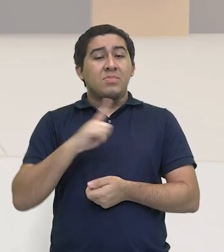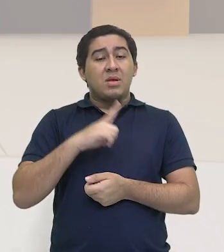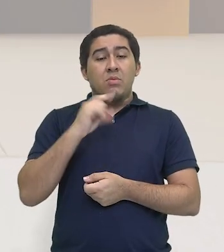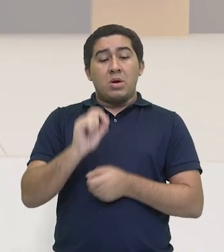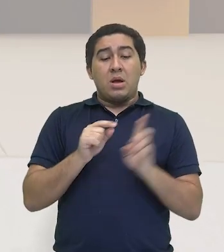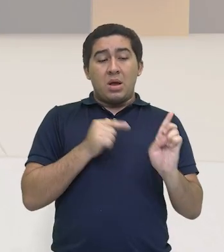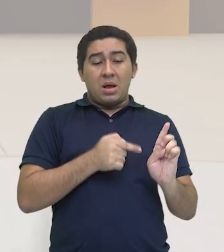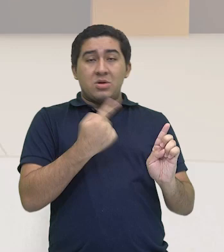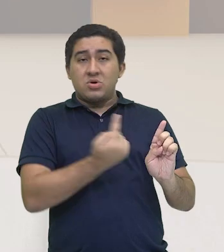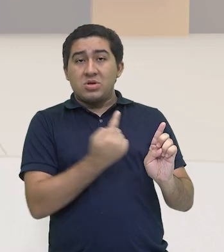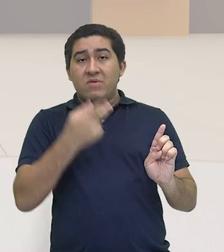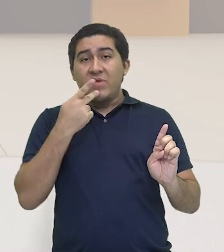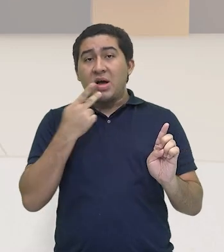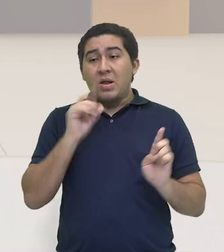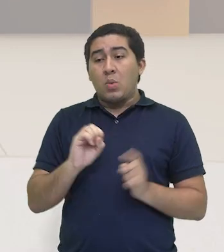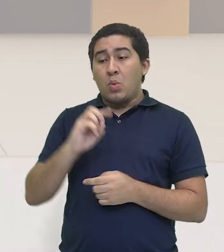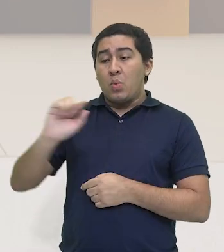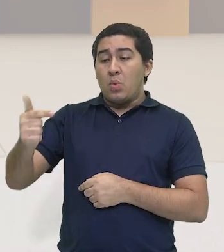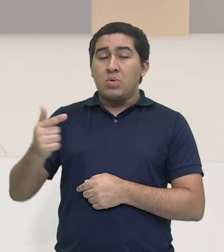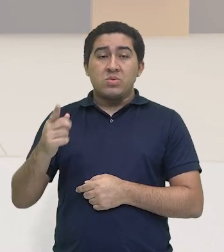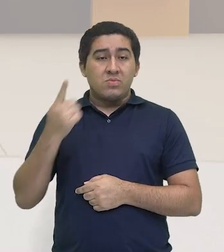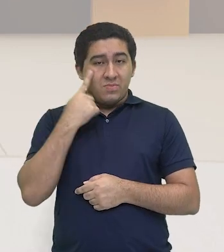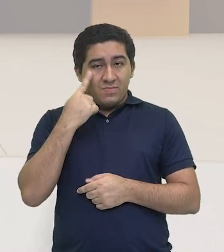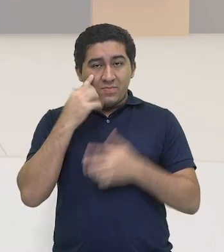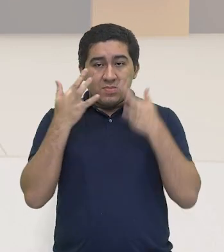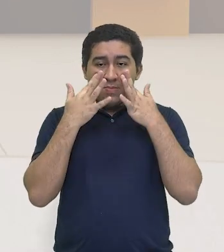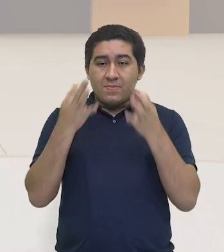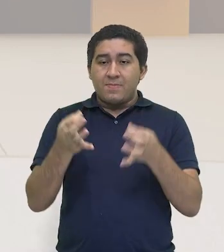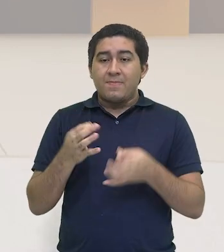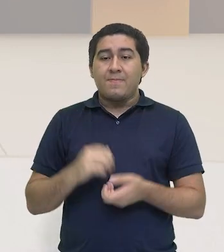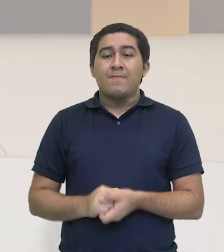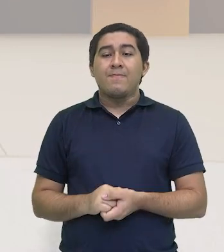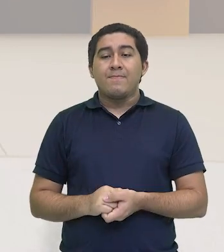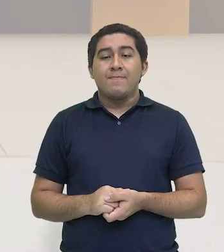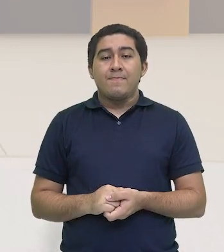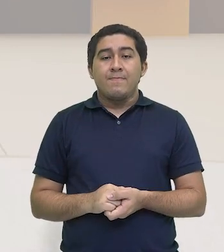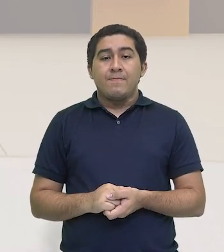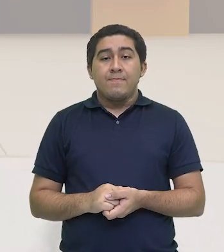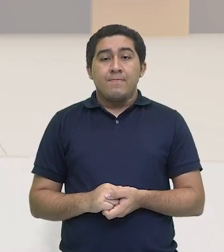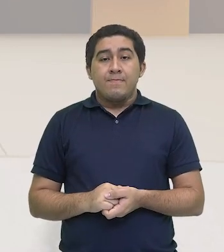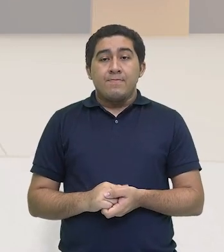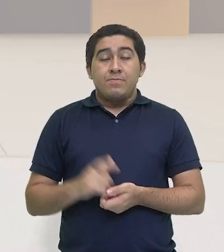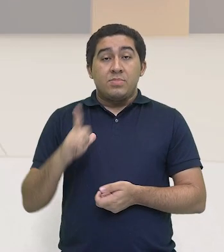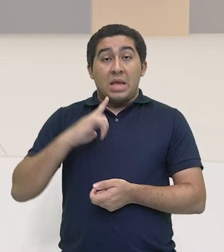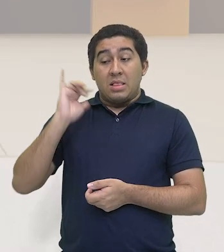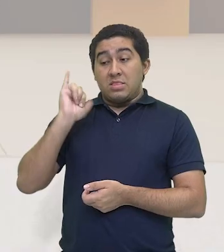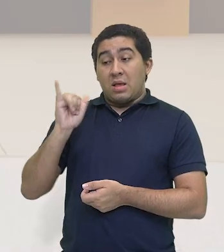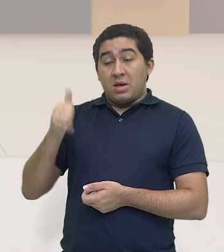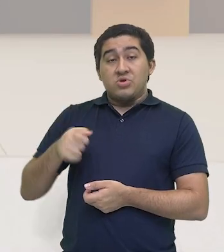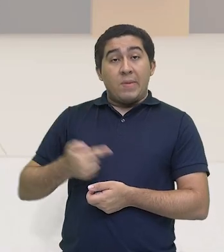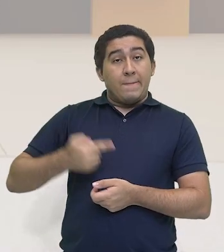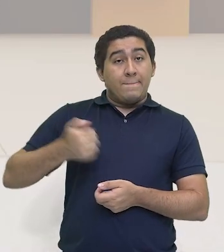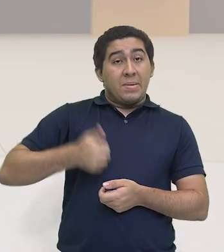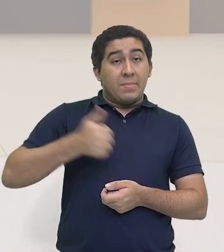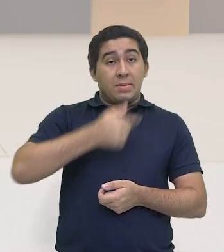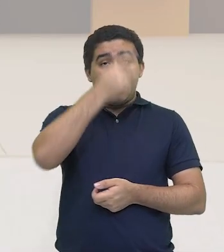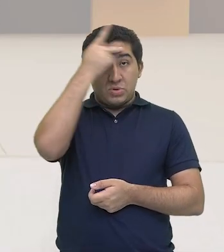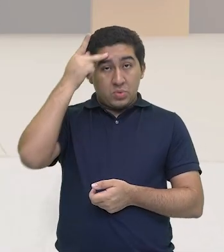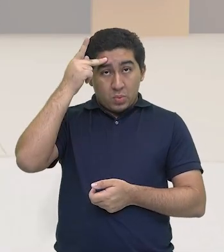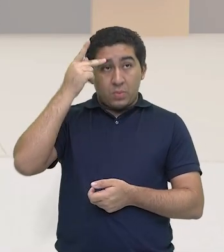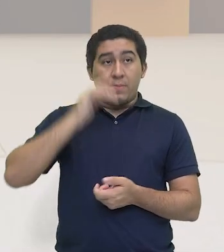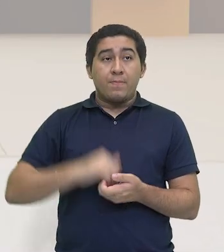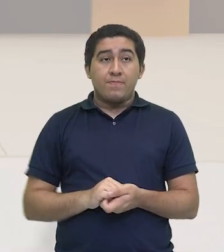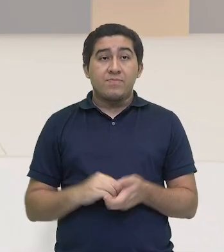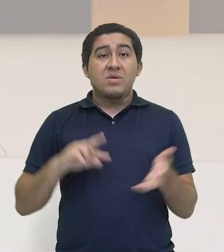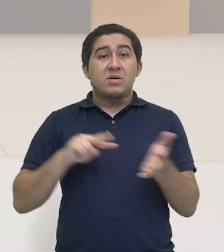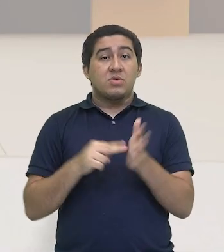do outro? Como que é isso? Como que essa fala acontece? Eu quero que vocês acompanhem aí. Então, nós temos as narrativas em primeira pessoa, deixar